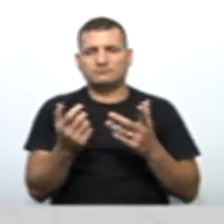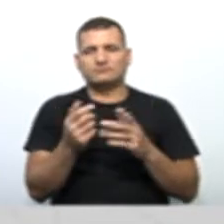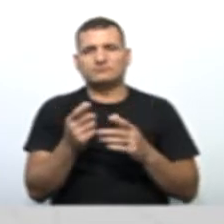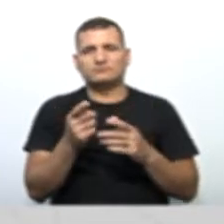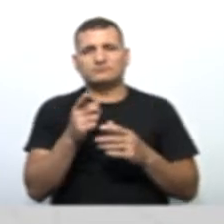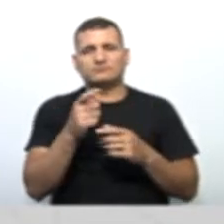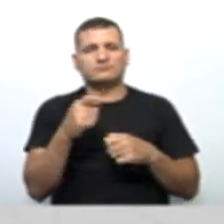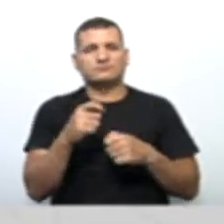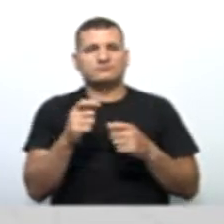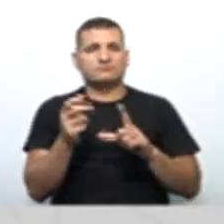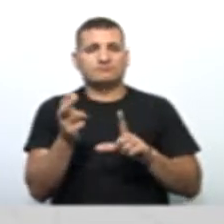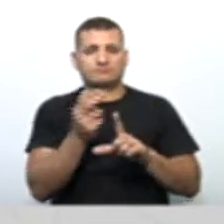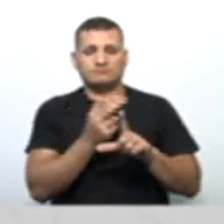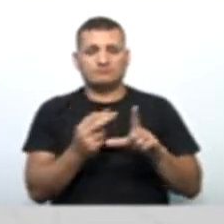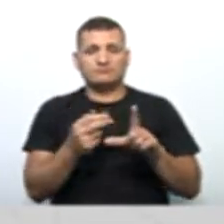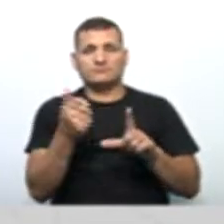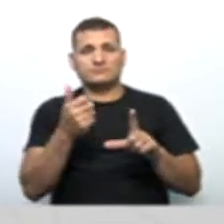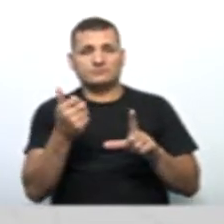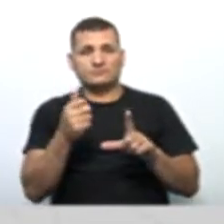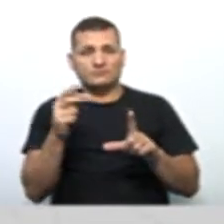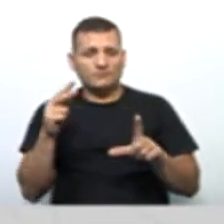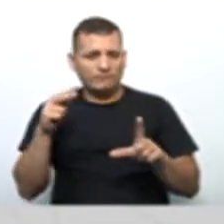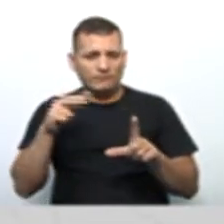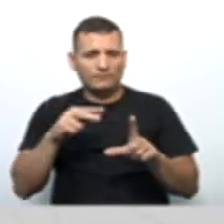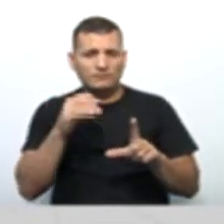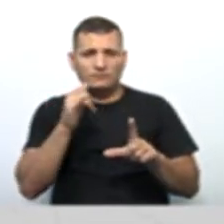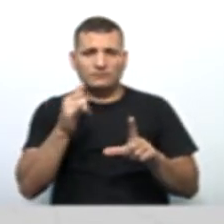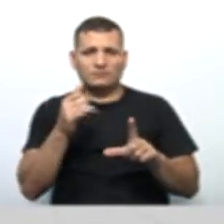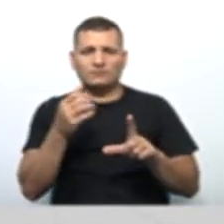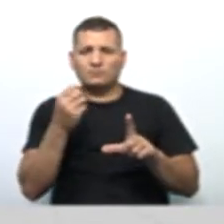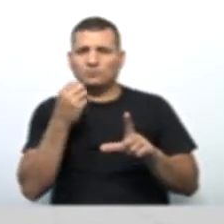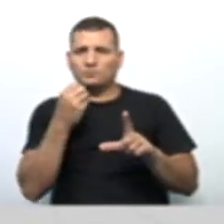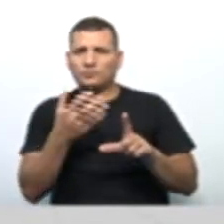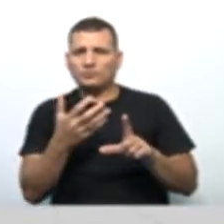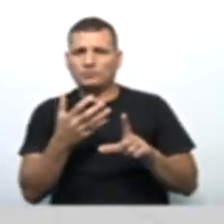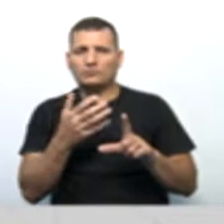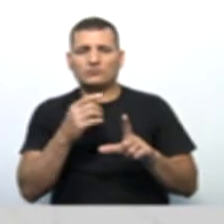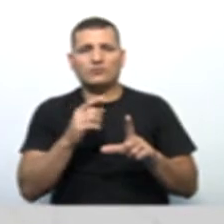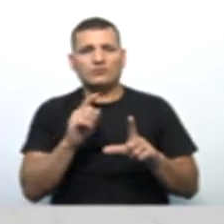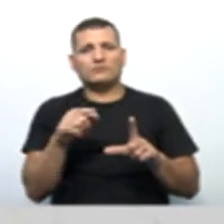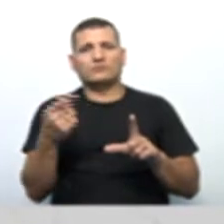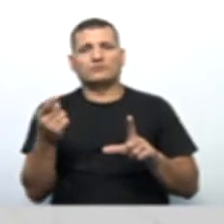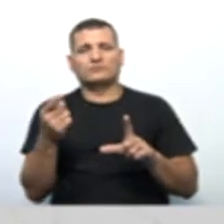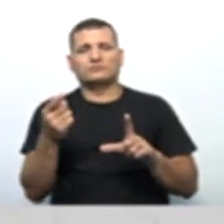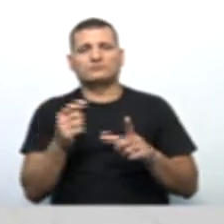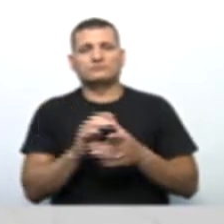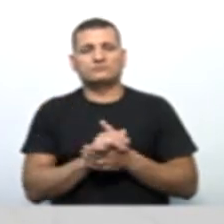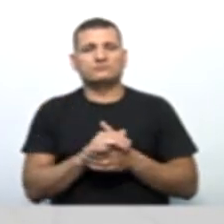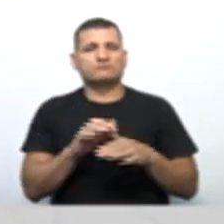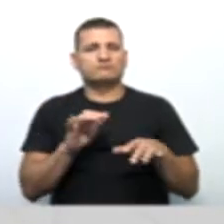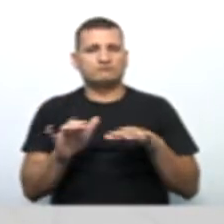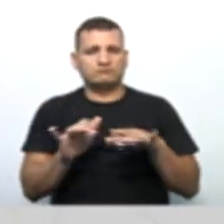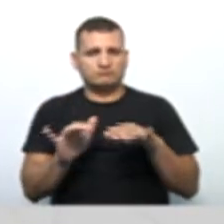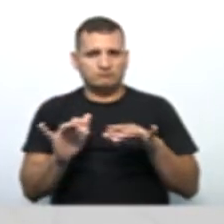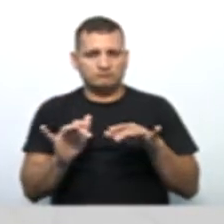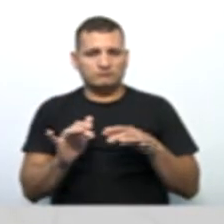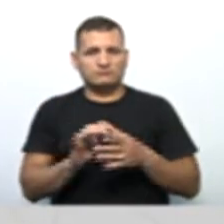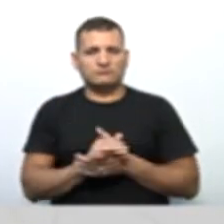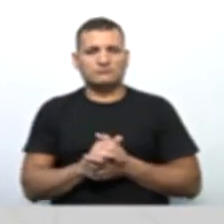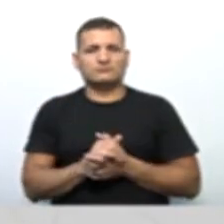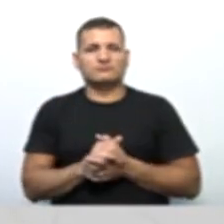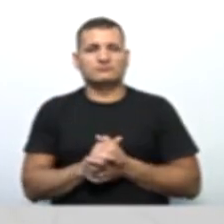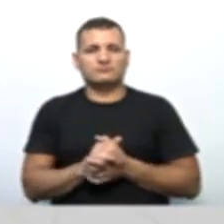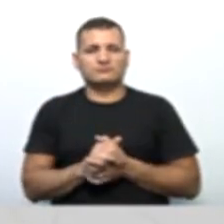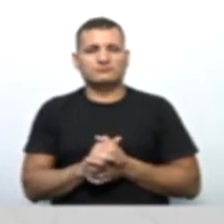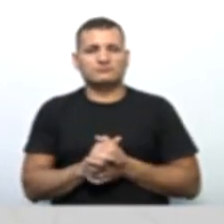desenhar primeiro para ver se aquilo vai ficar bom pra depois você realmente entrar na parte de